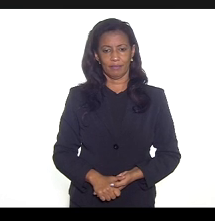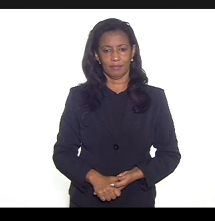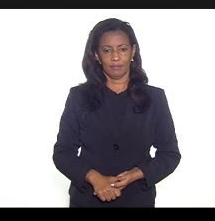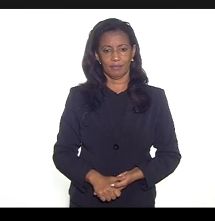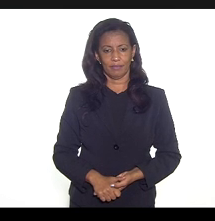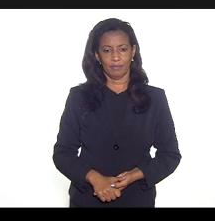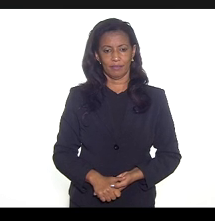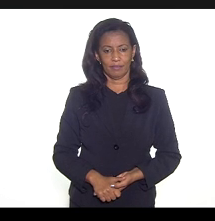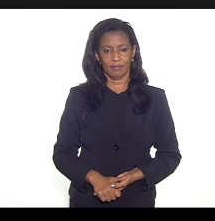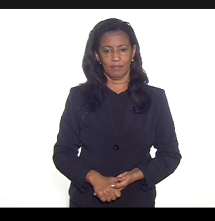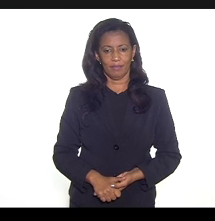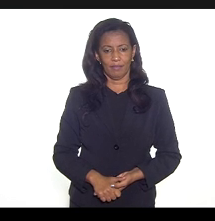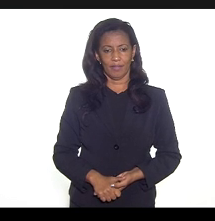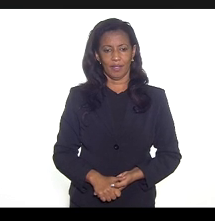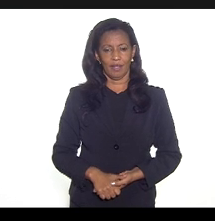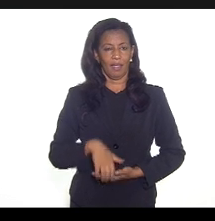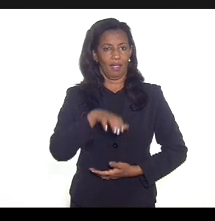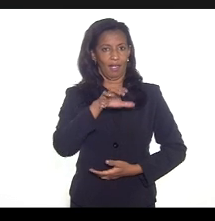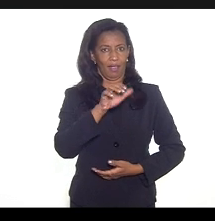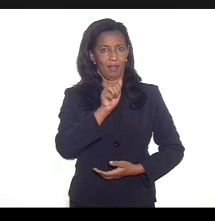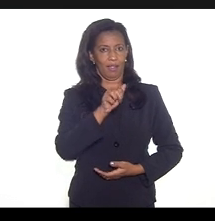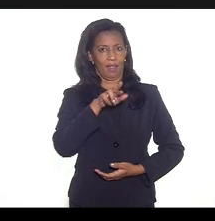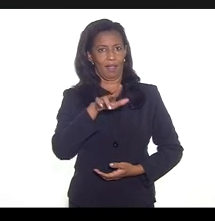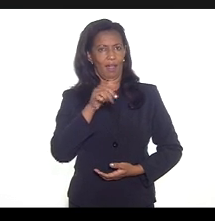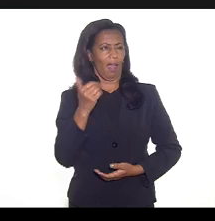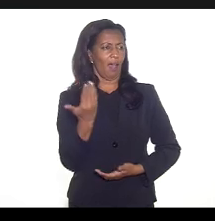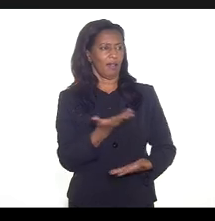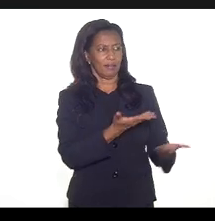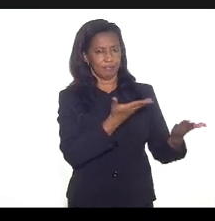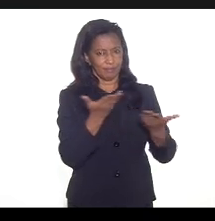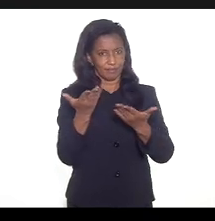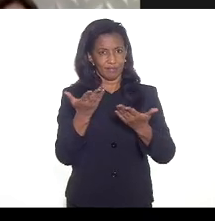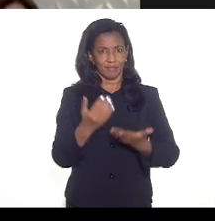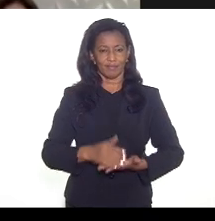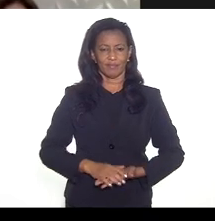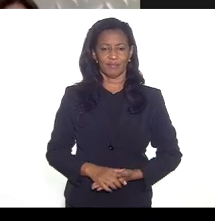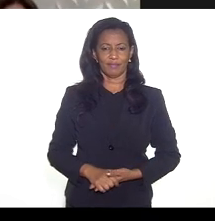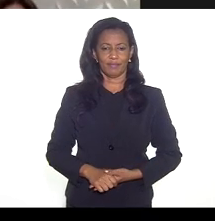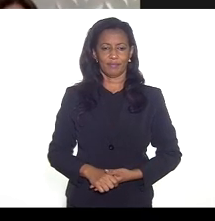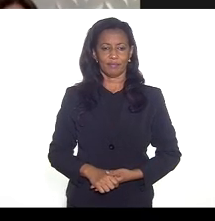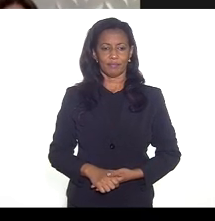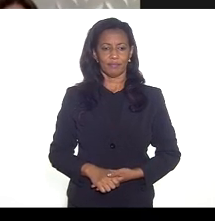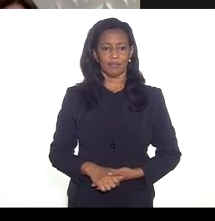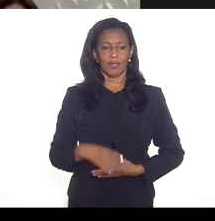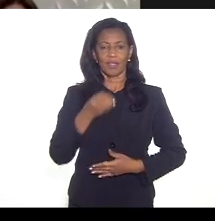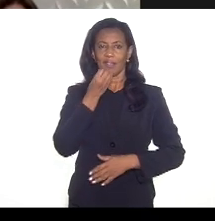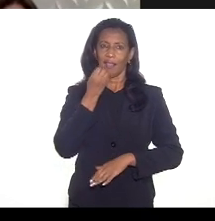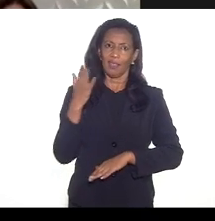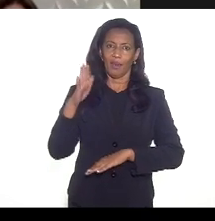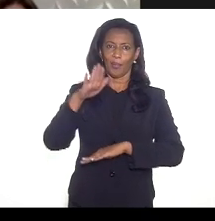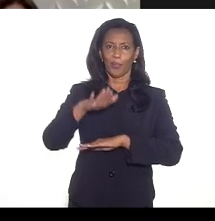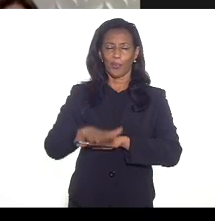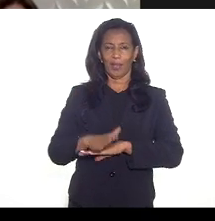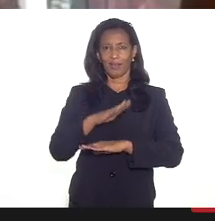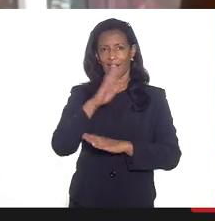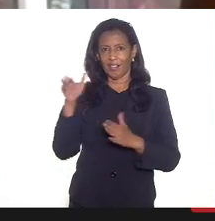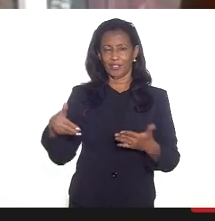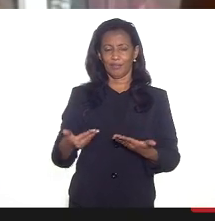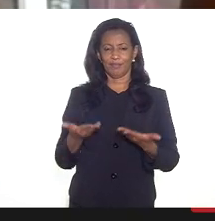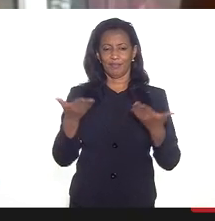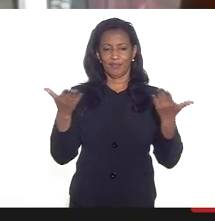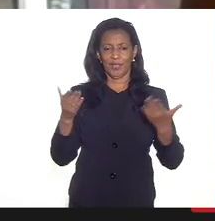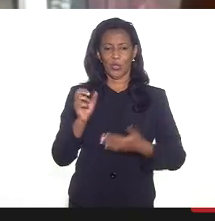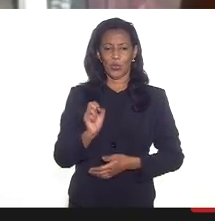né? Já apresentei ela e passar diretamente. Bom, já é boa tarde a todos e todas. Eu